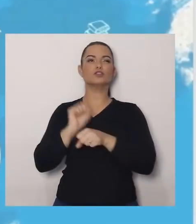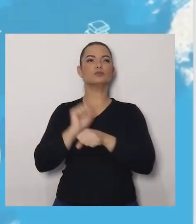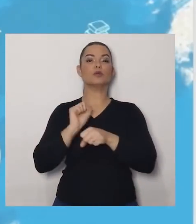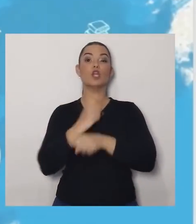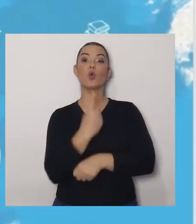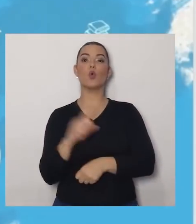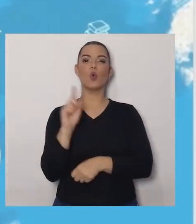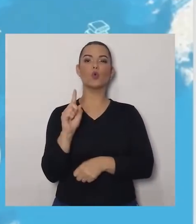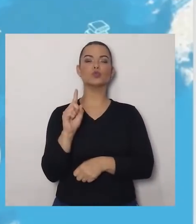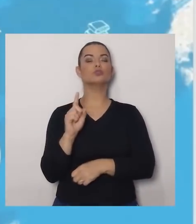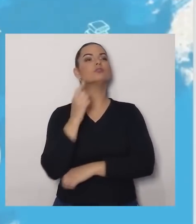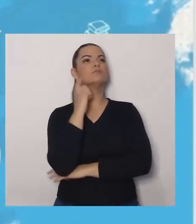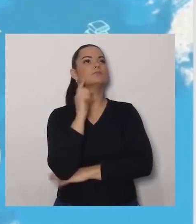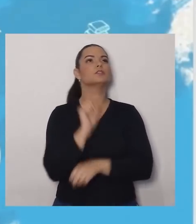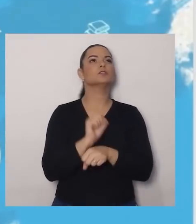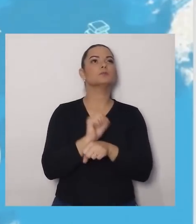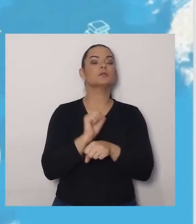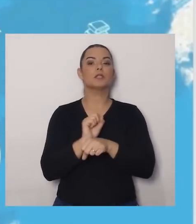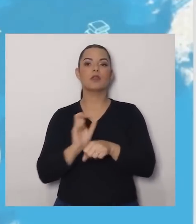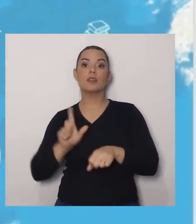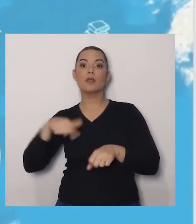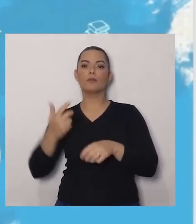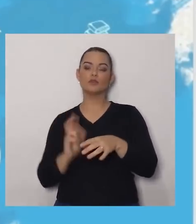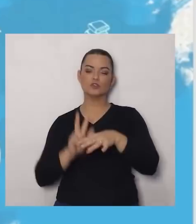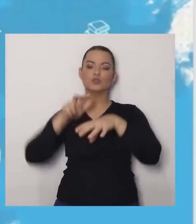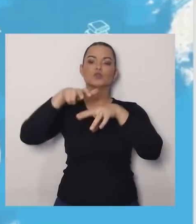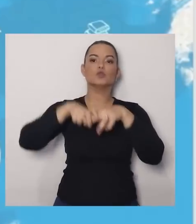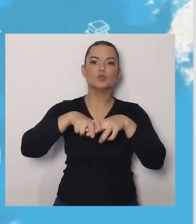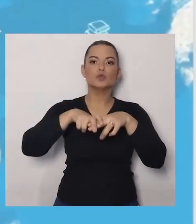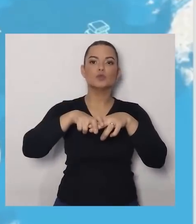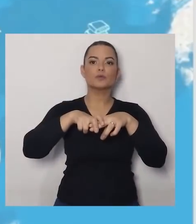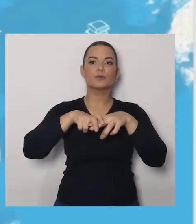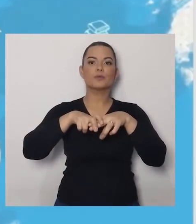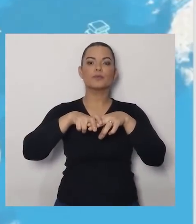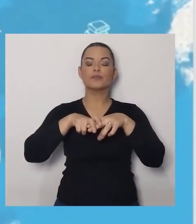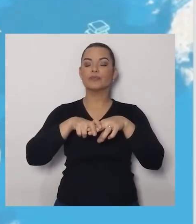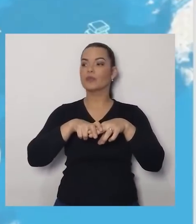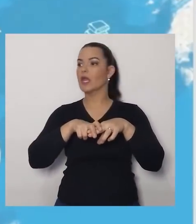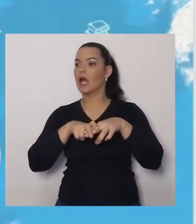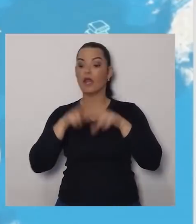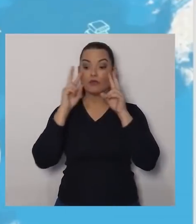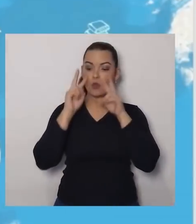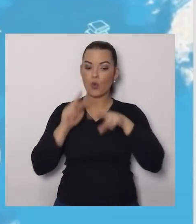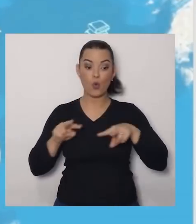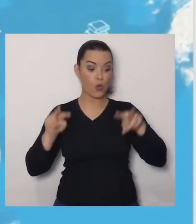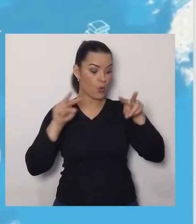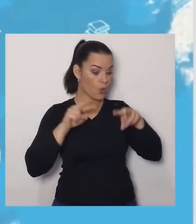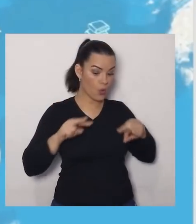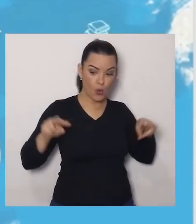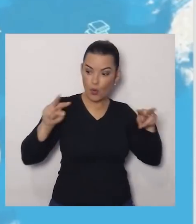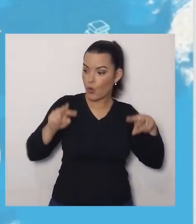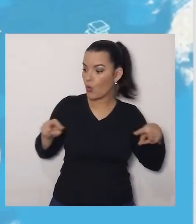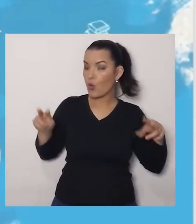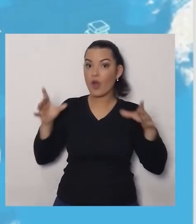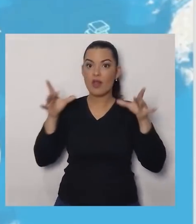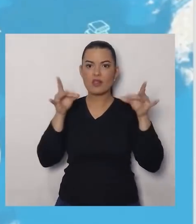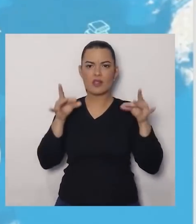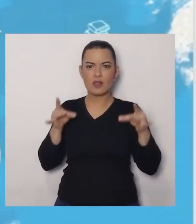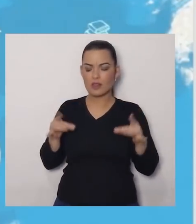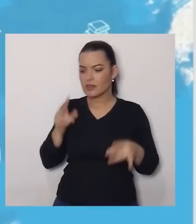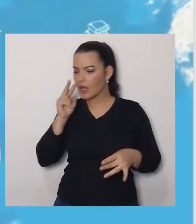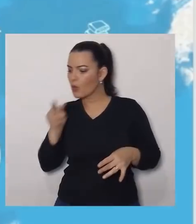um 14 bis para ela poder voar. Quando todo mundo entrou, ela foi a última. Ela ficou olhando detalhes. Aí